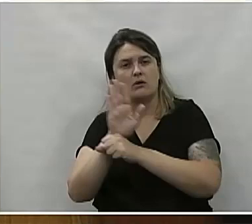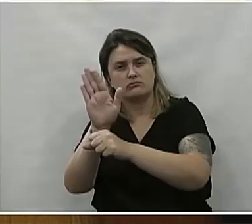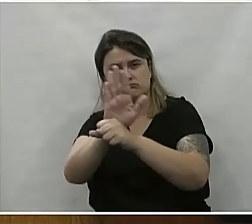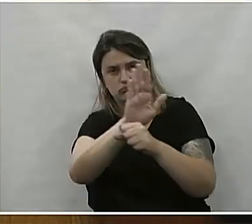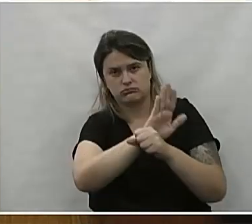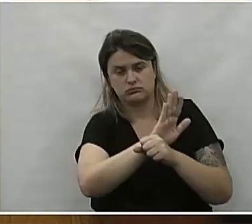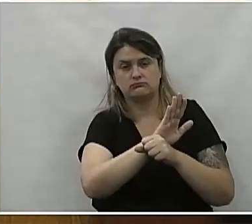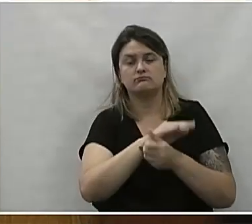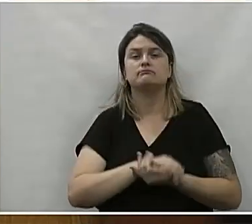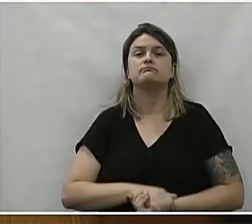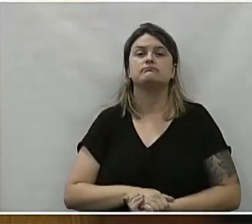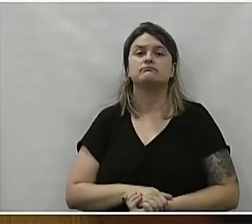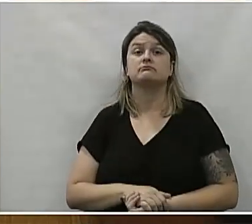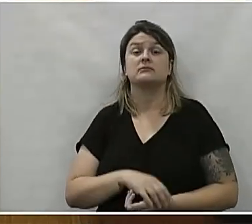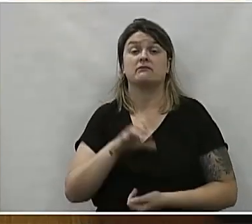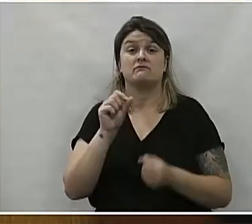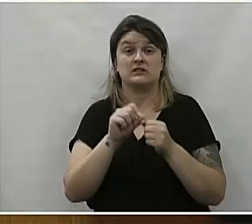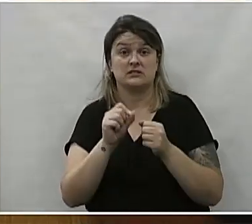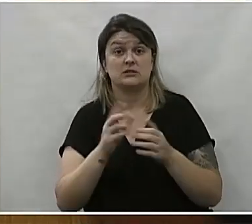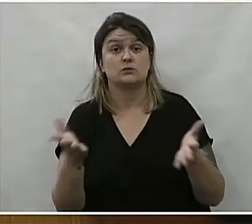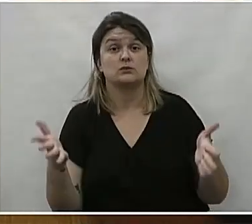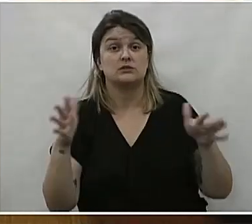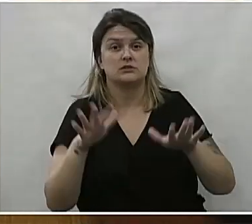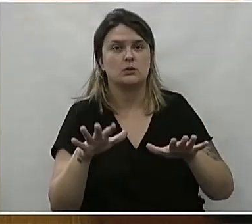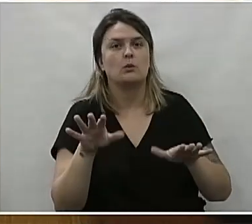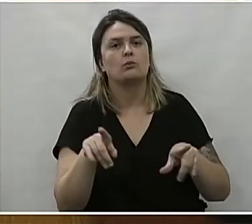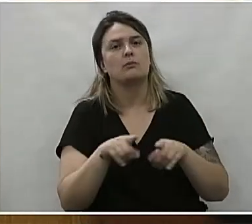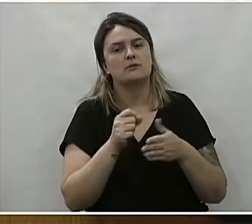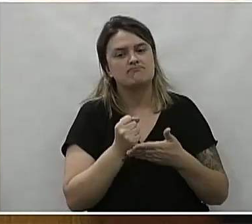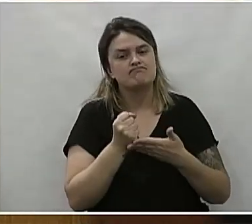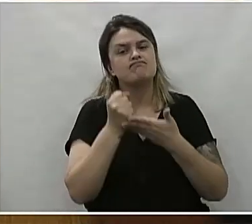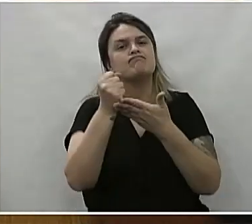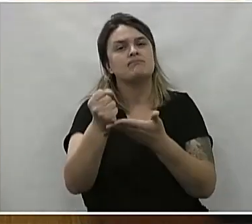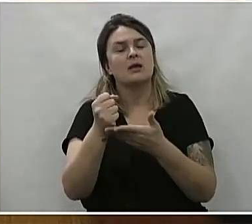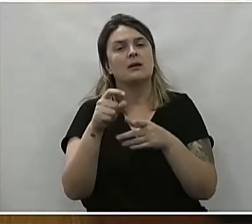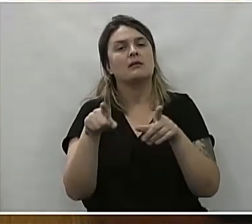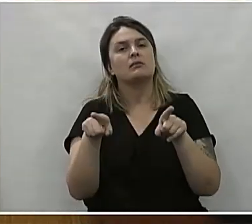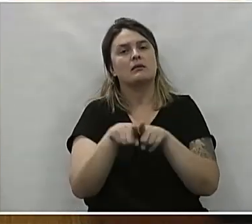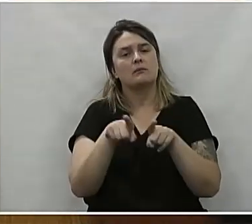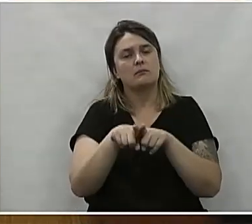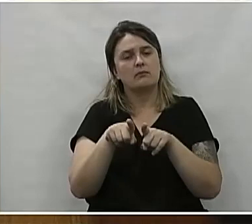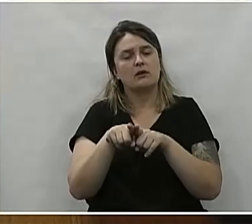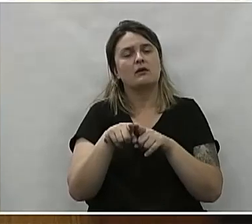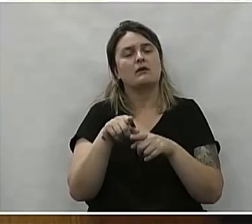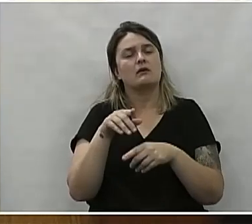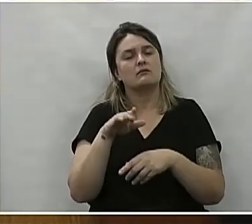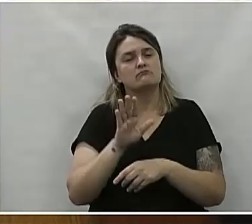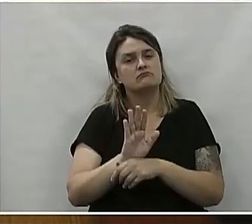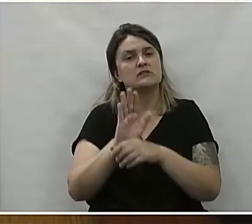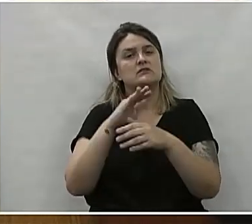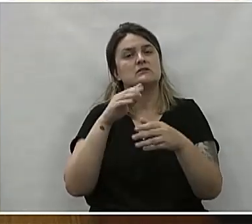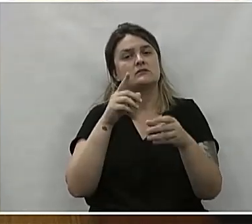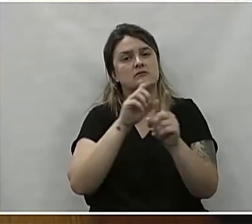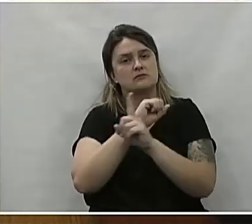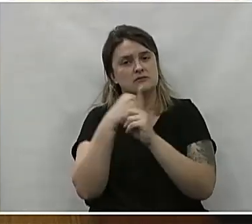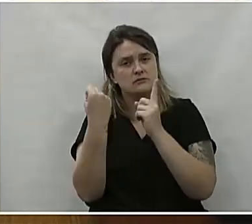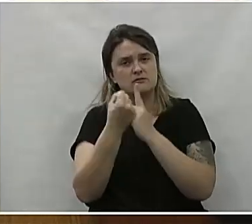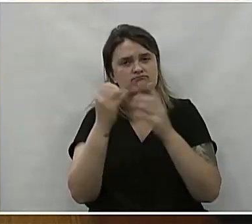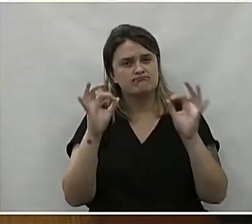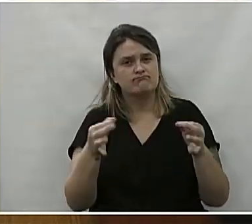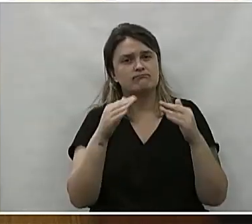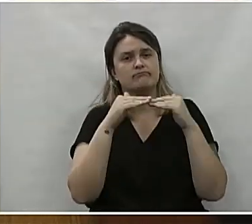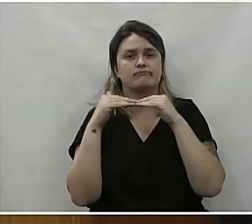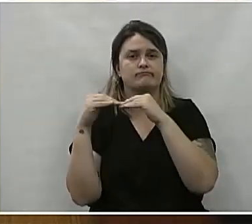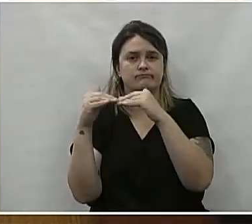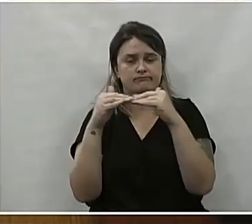Isso não apenas promoveria sua inclusão e empoderamento Mas também contribuiria para a construção de uma sociedade mais justa e igualitária